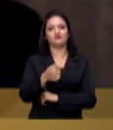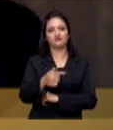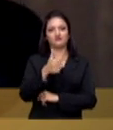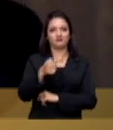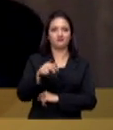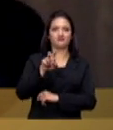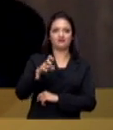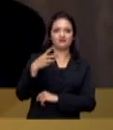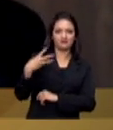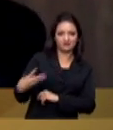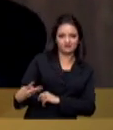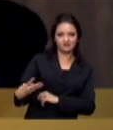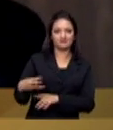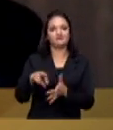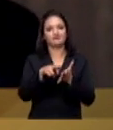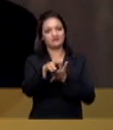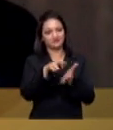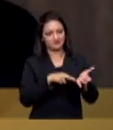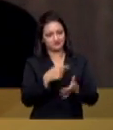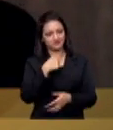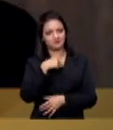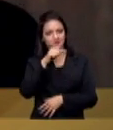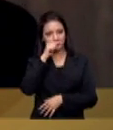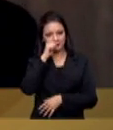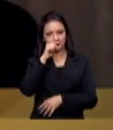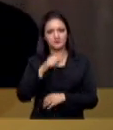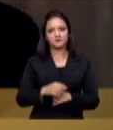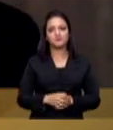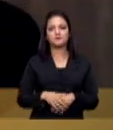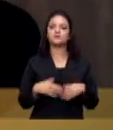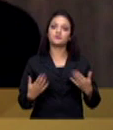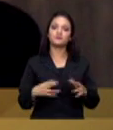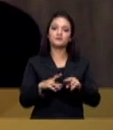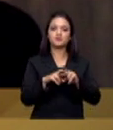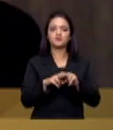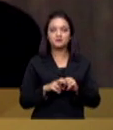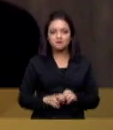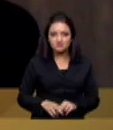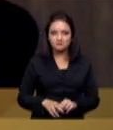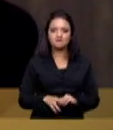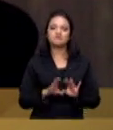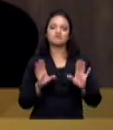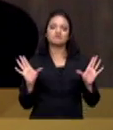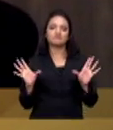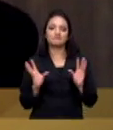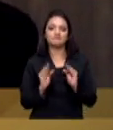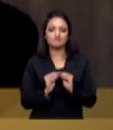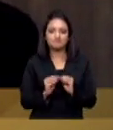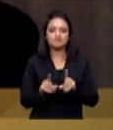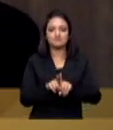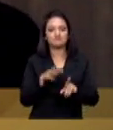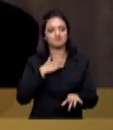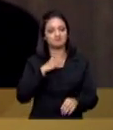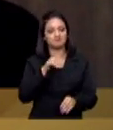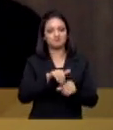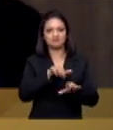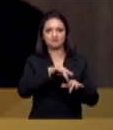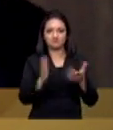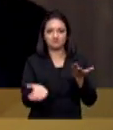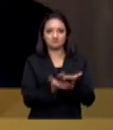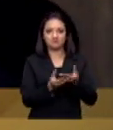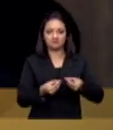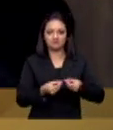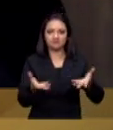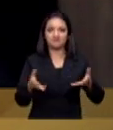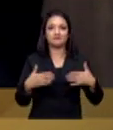1.207.753 de nossa relatoria. Por isso, senhor presidente, sendo bastante sucinto e juntando declaração de voto, eu